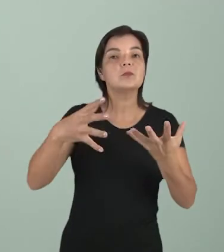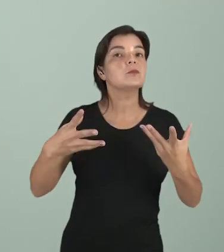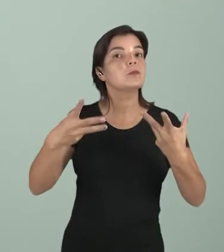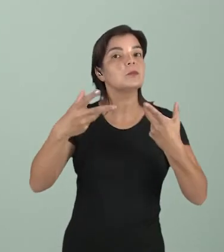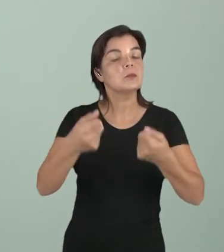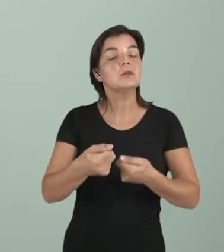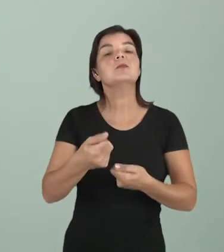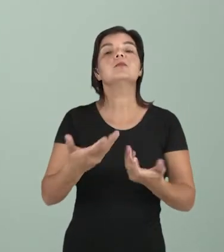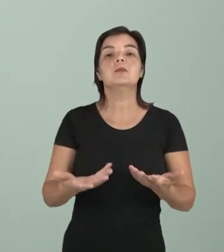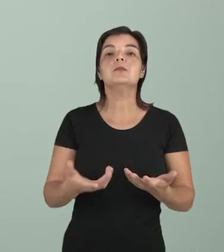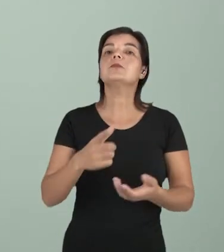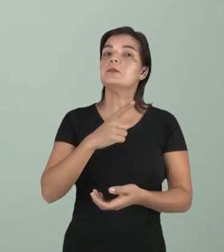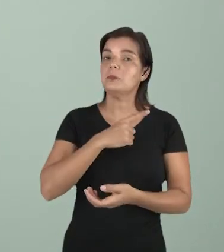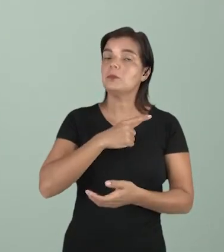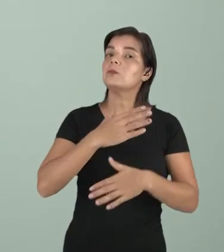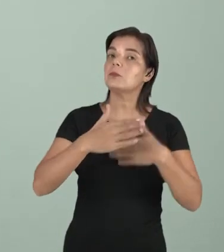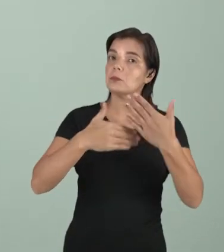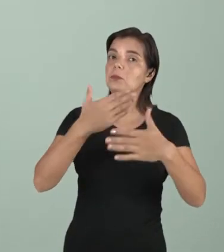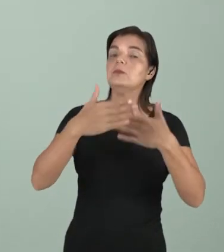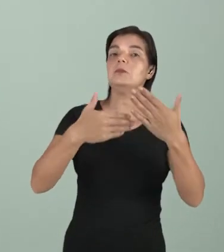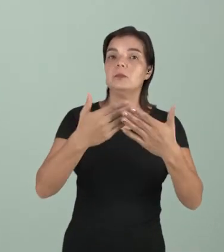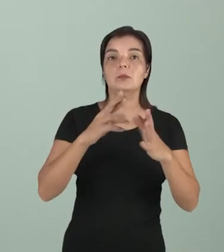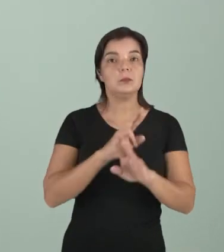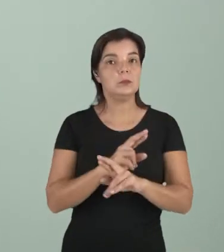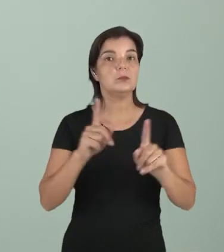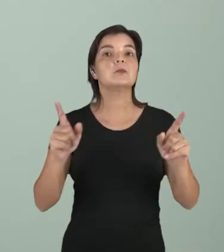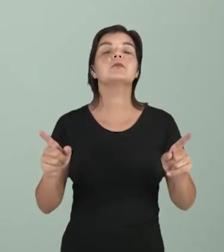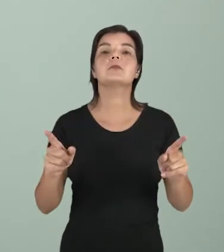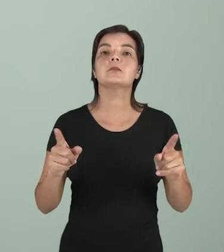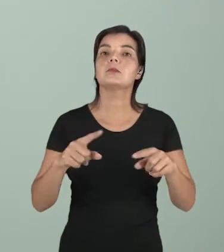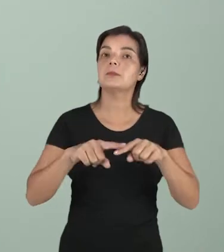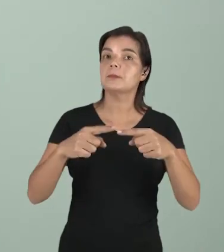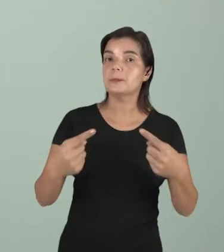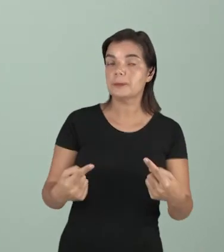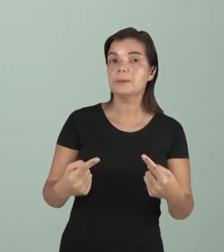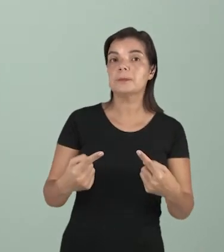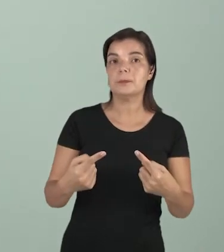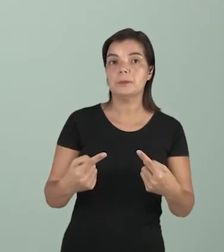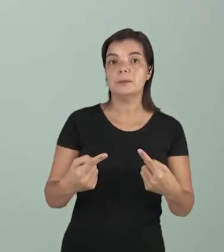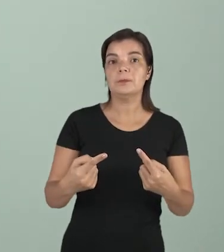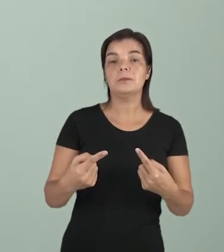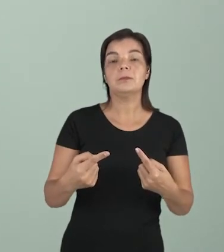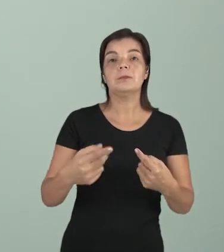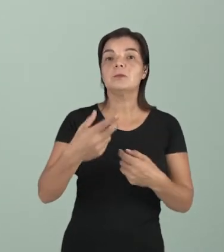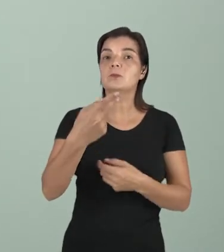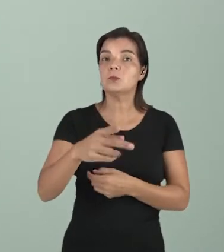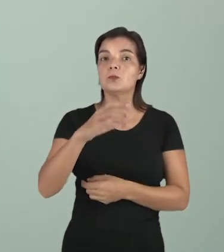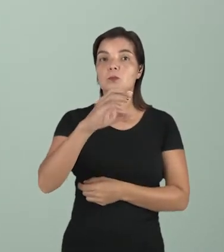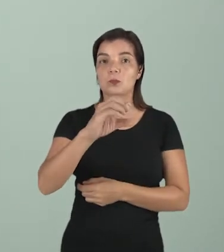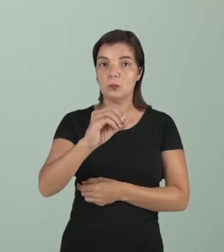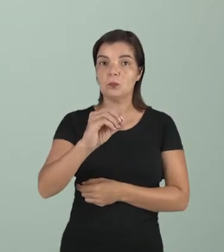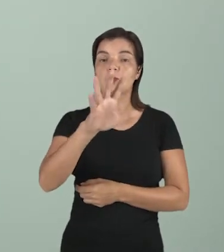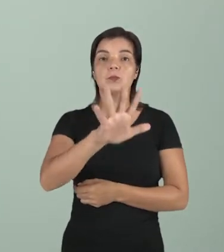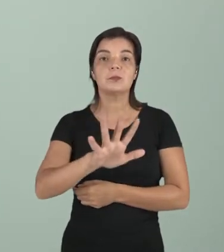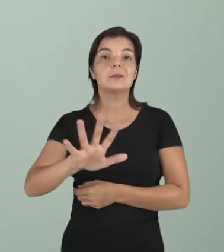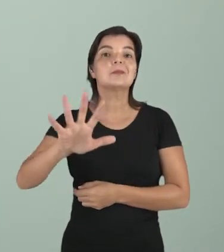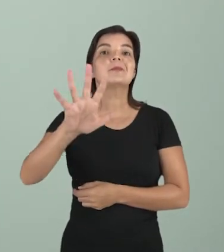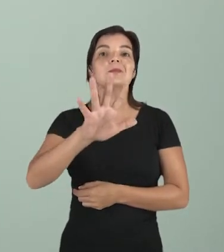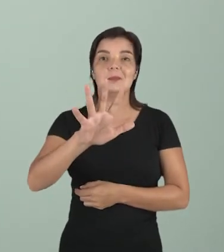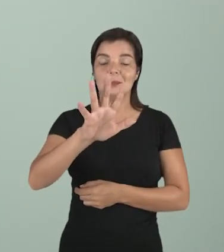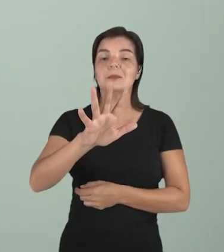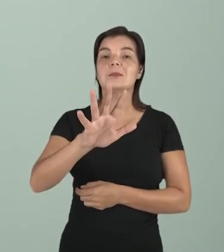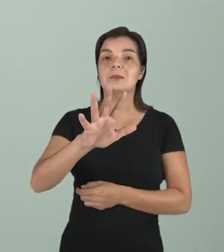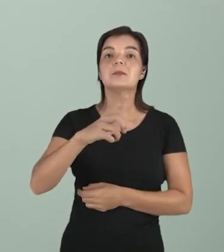gente pode dizer que tem um desenvolvimento diferenciado. Porém, a região ocidental, né, ela vai ter